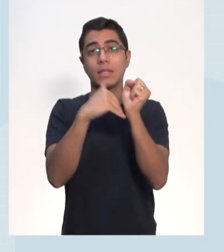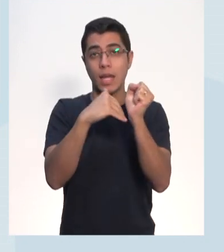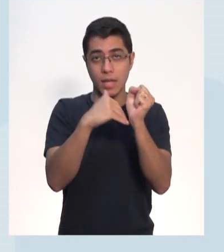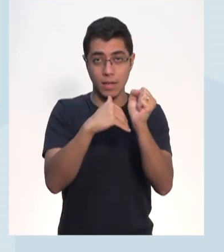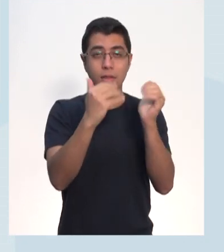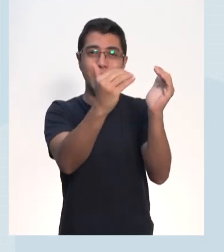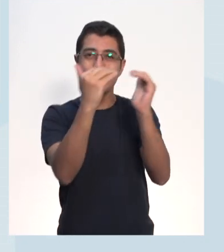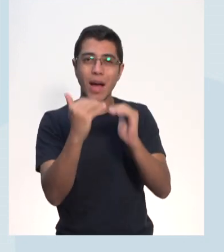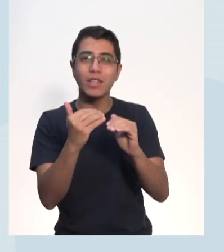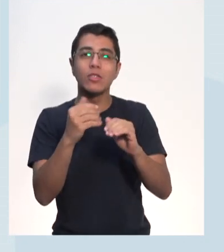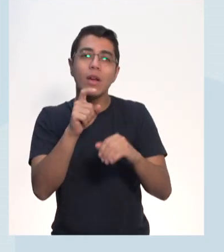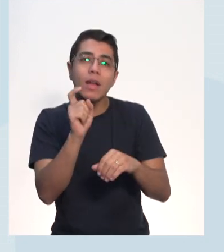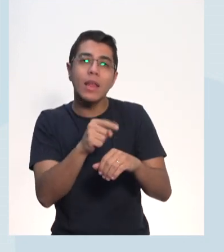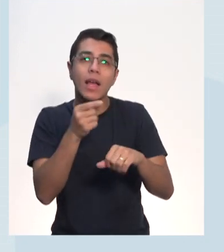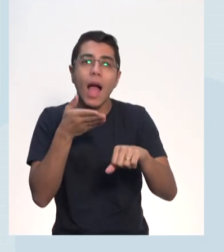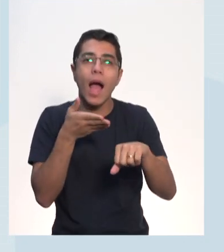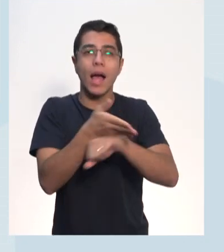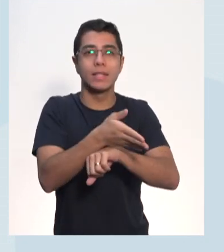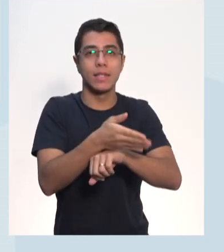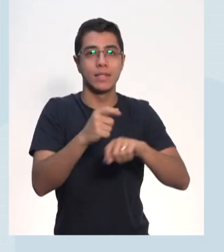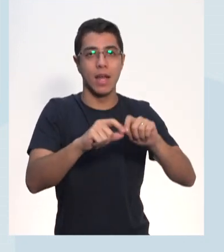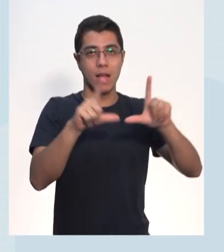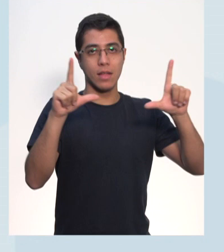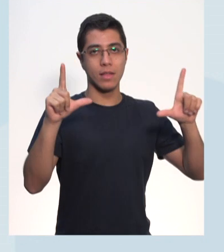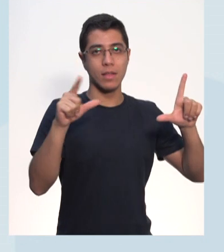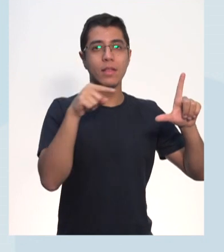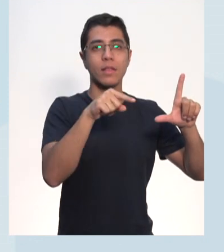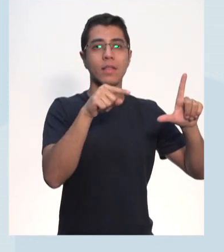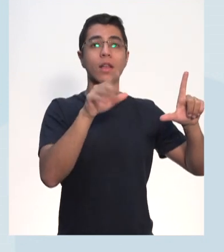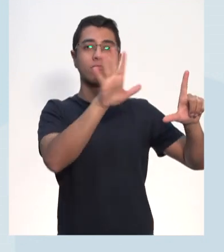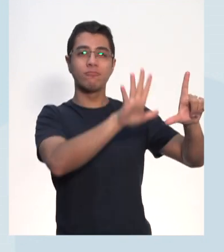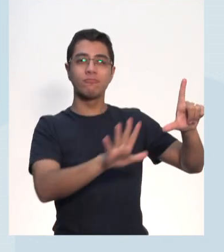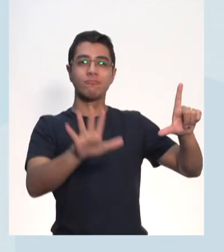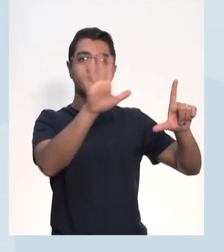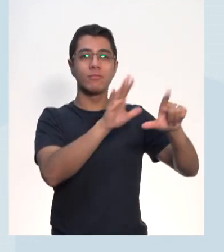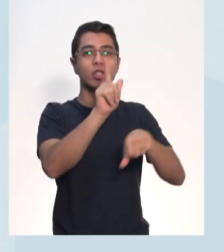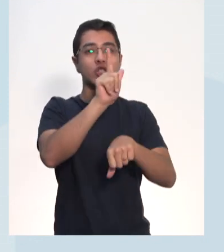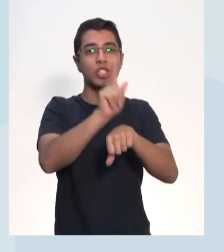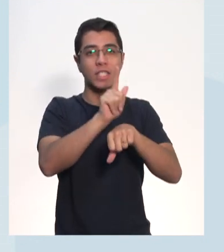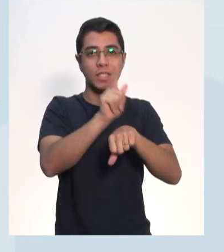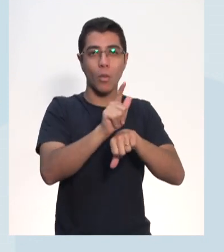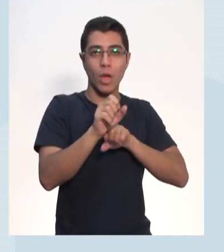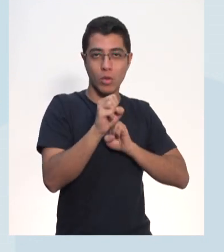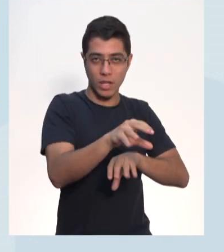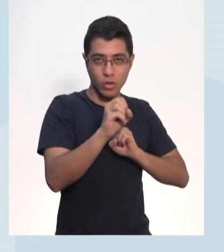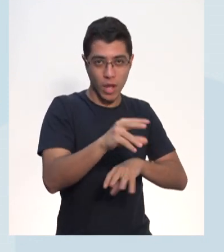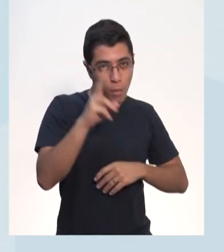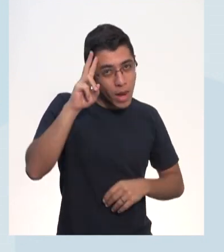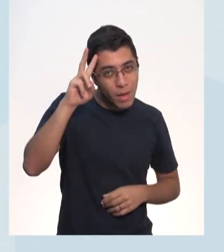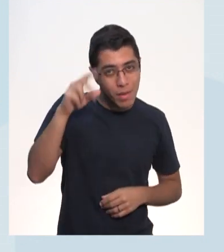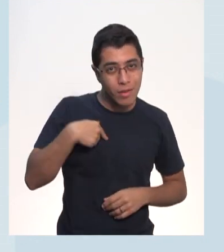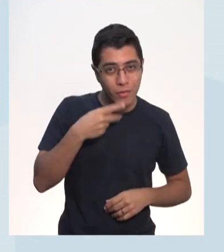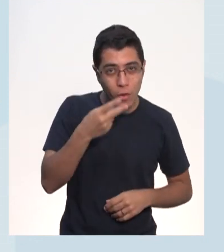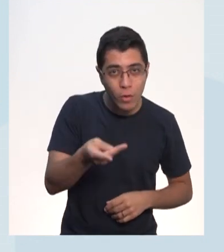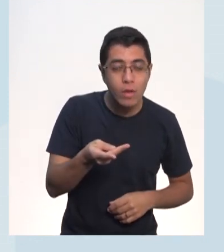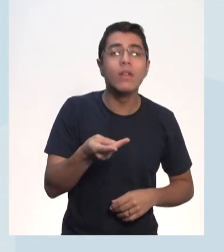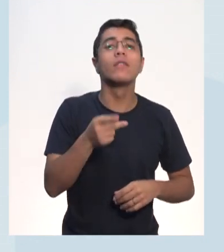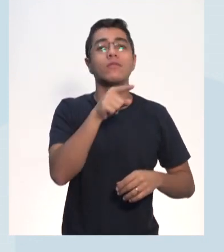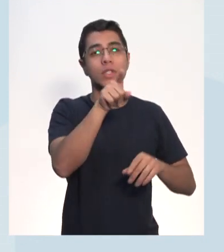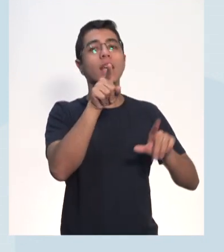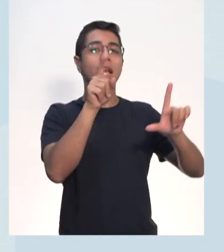Nós temos aí o gestão educacional, como já foi mencionado, vocês clicam lá, vai abrir uma outra